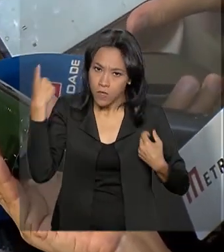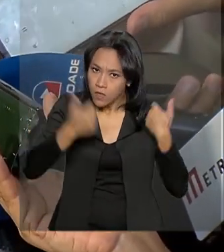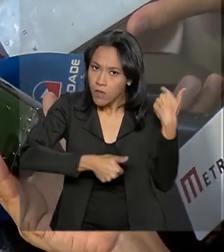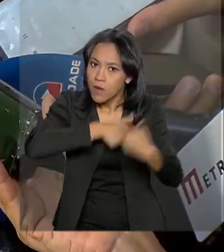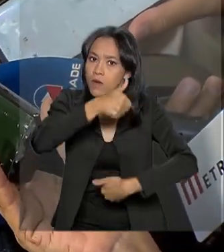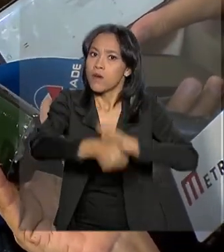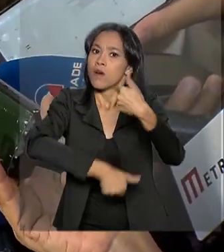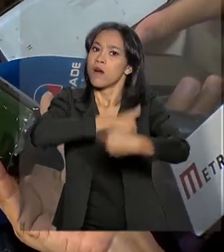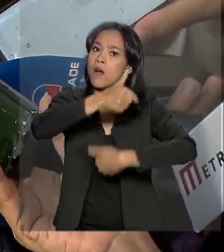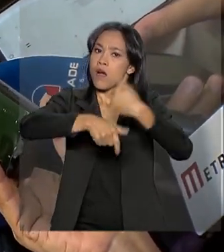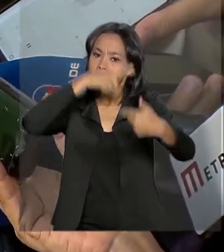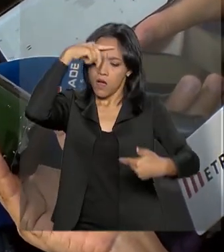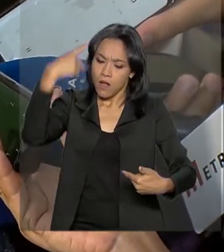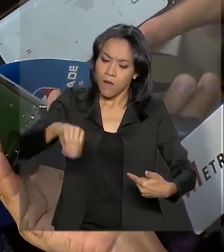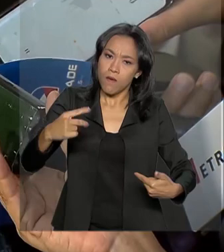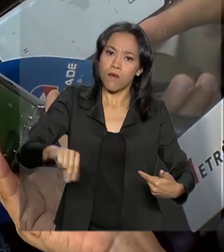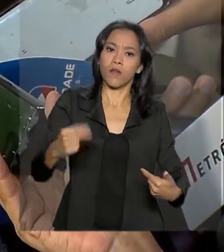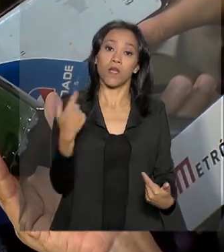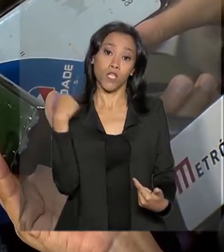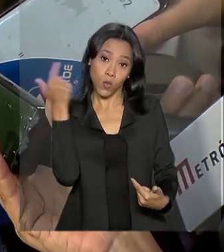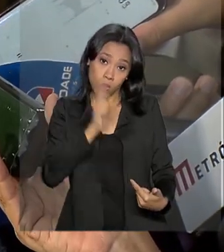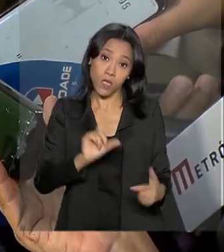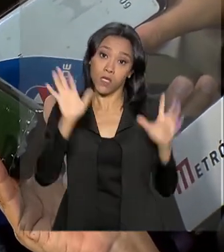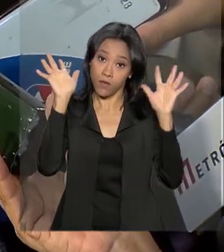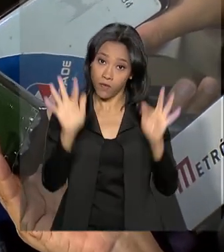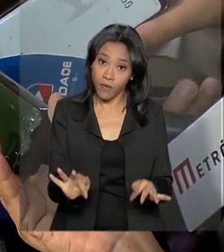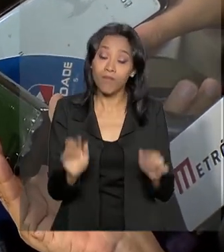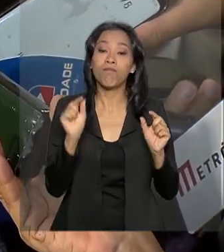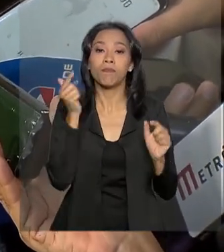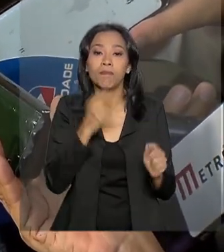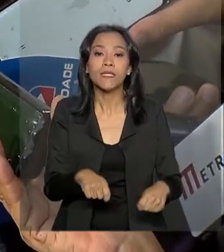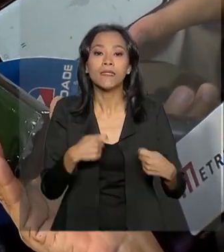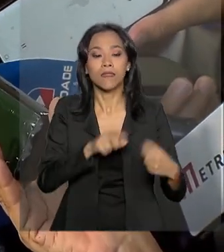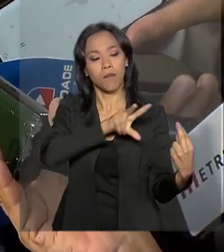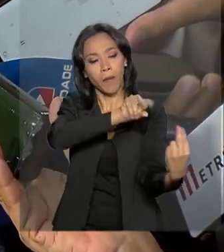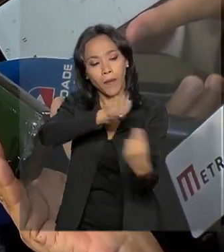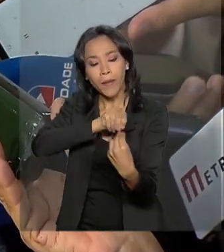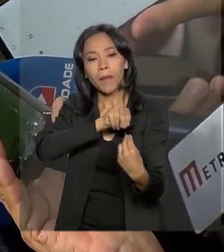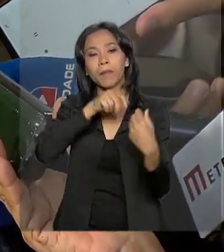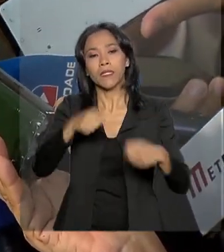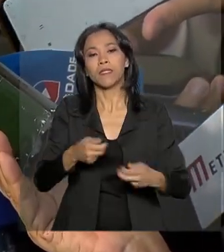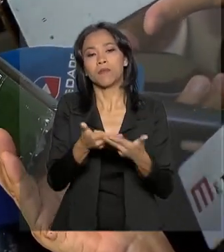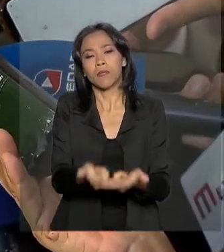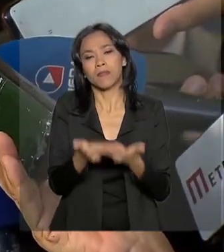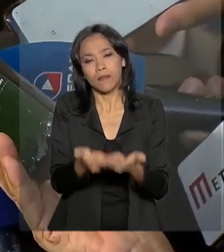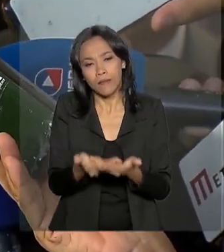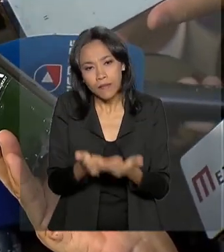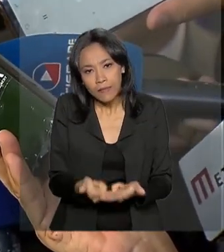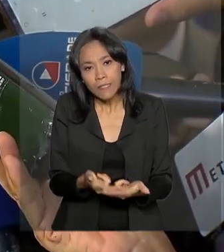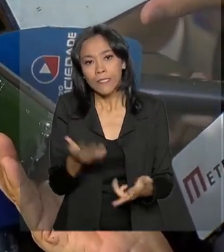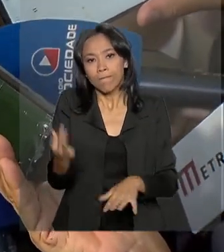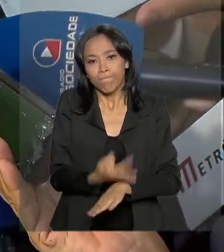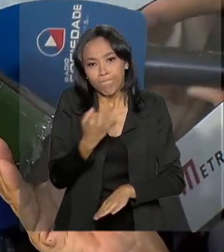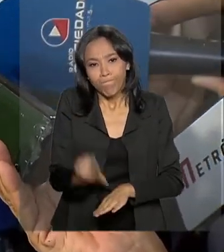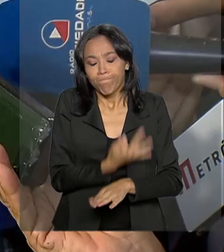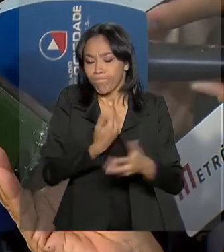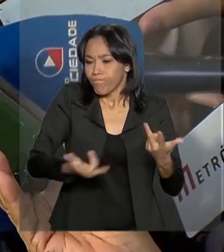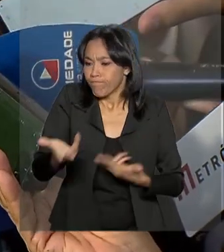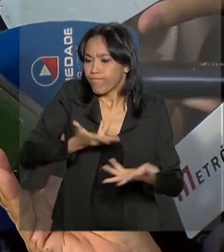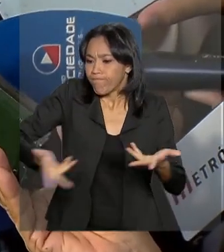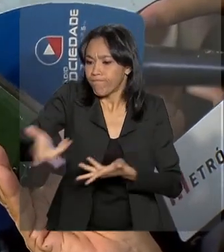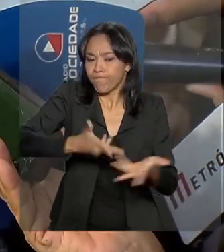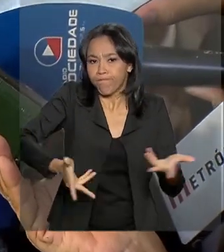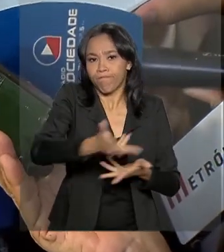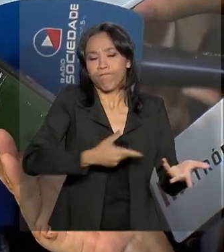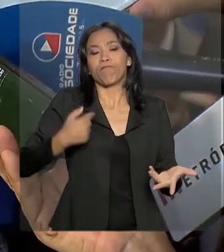que a gente chegue forte no fim, tem que ter diálogo, paciência, resiliência e, acima de tudo, uma capacidade de fazer